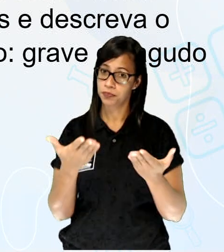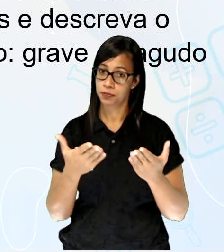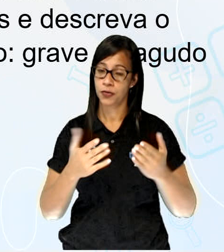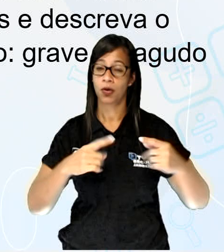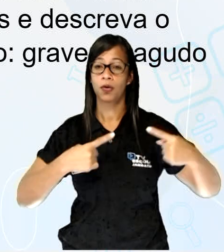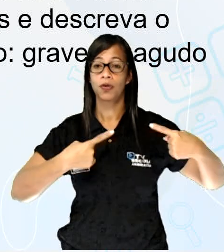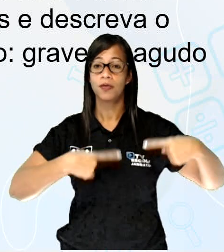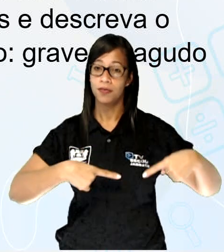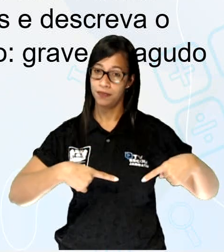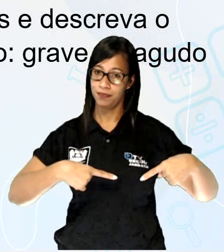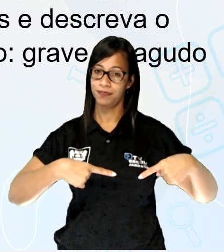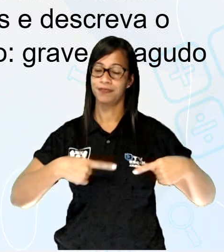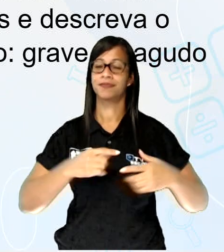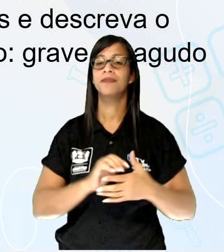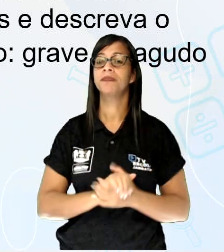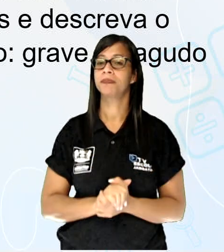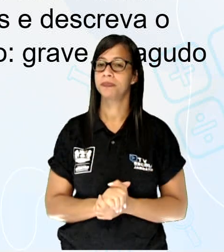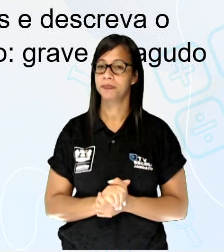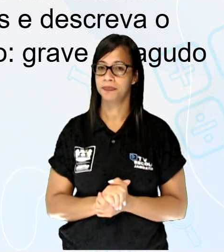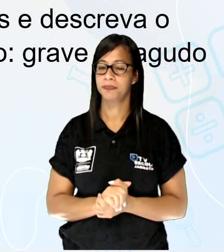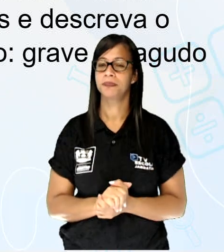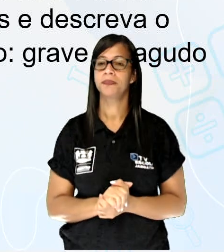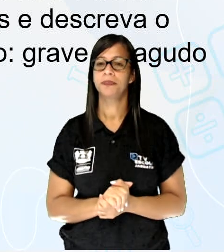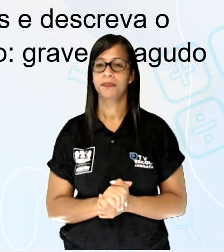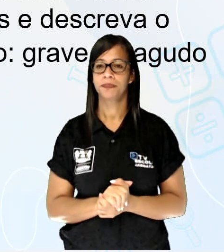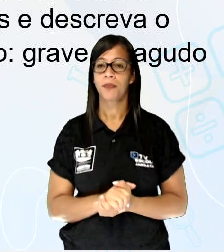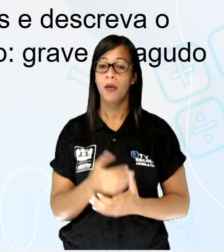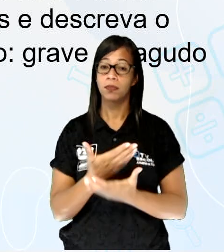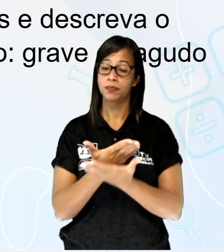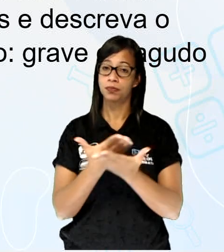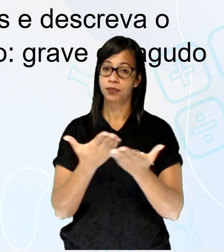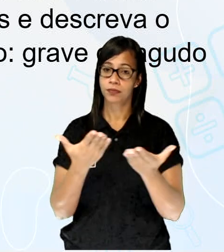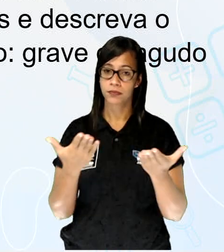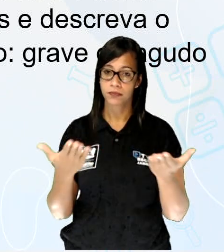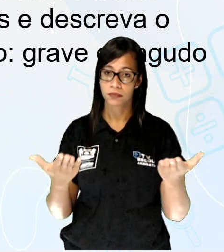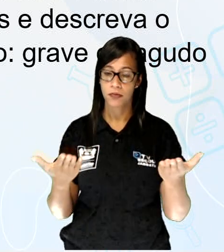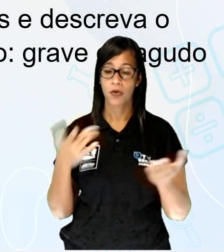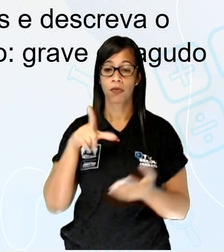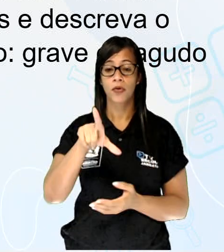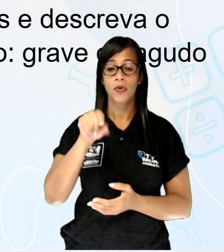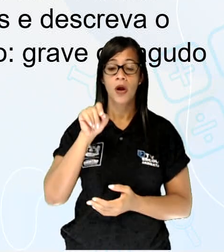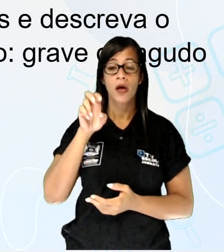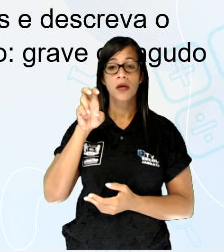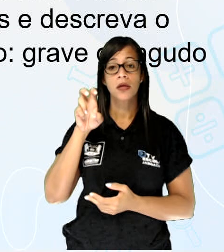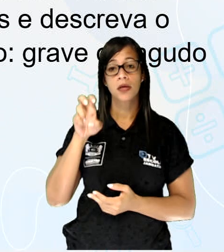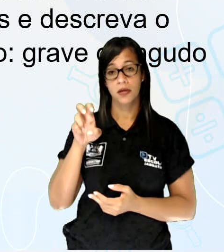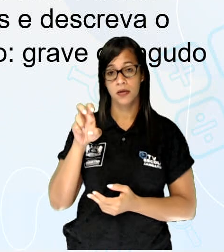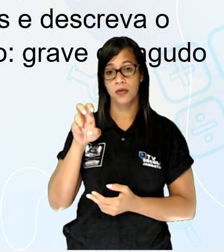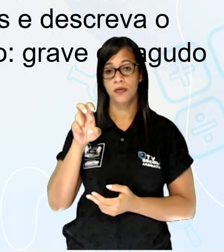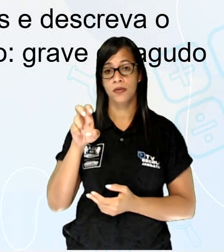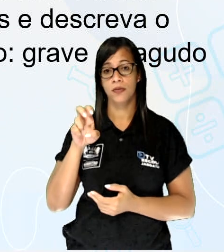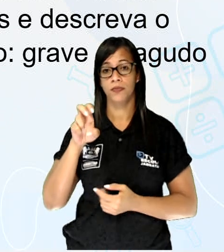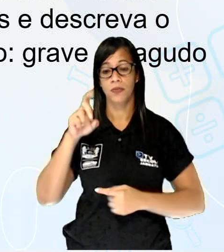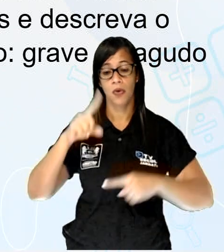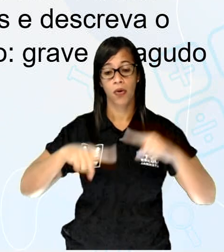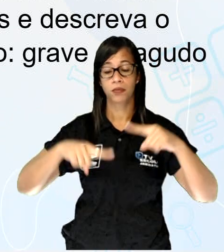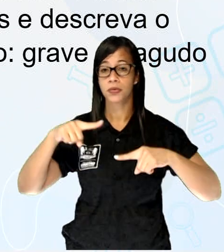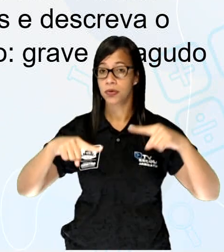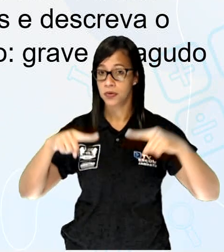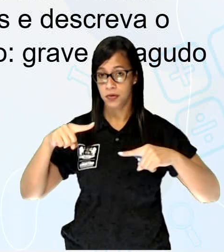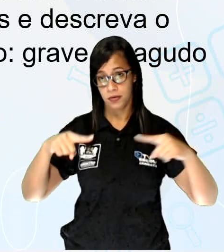colocar a mão na massa e vocês vão fazer o seguinte, vocês vão escolher 5 objetos de materiais